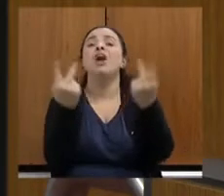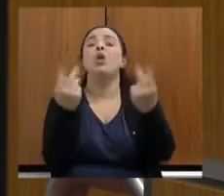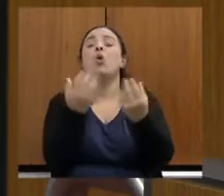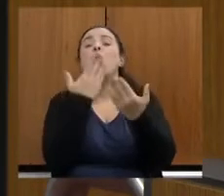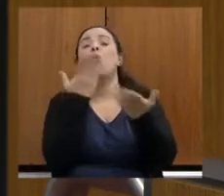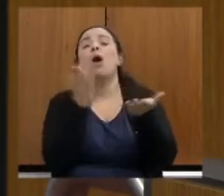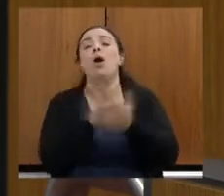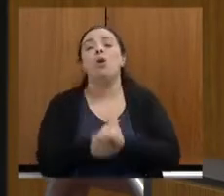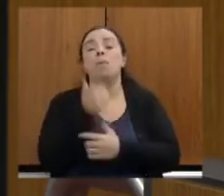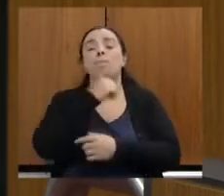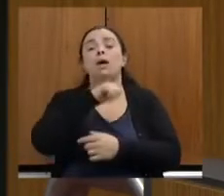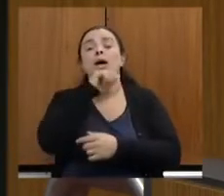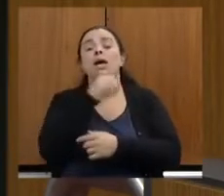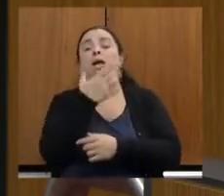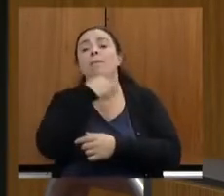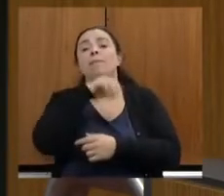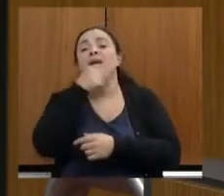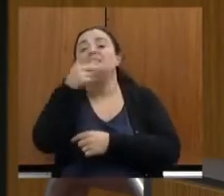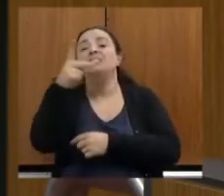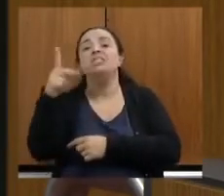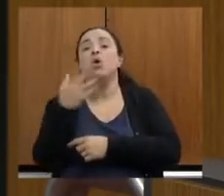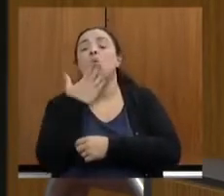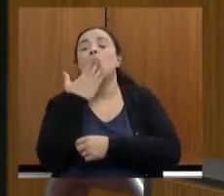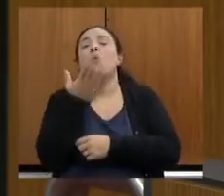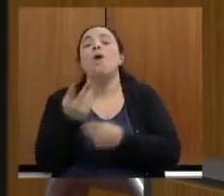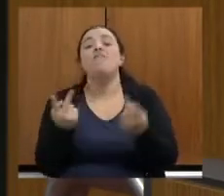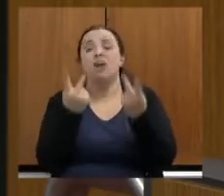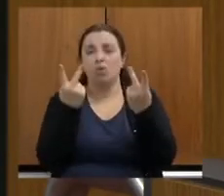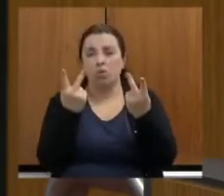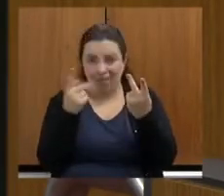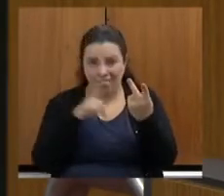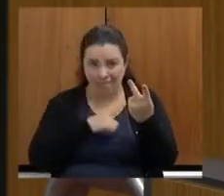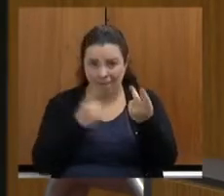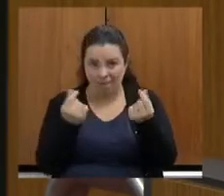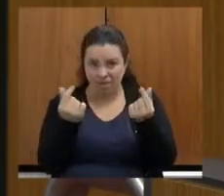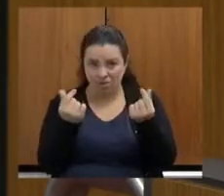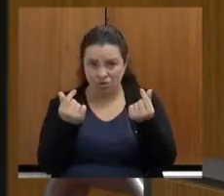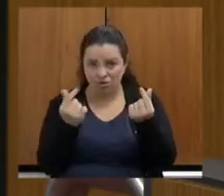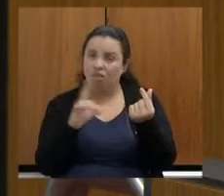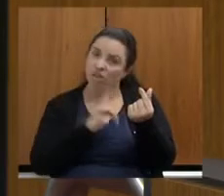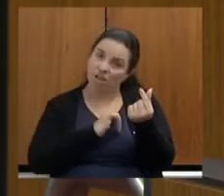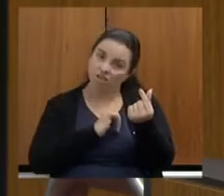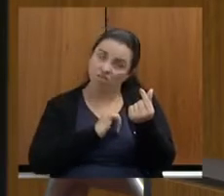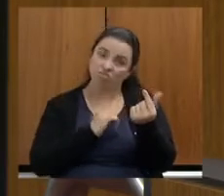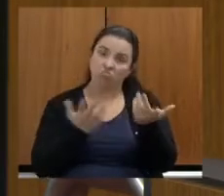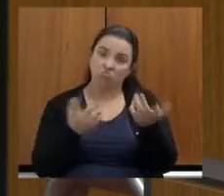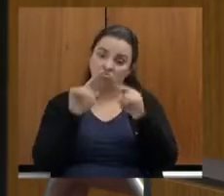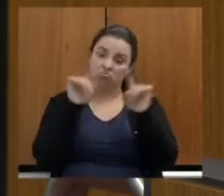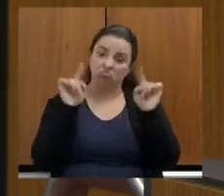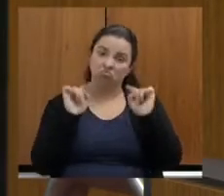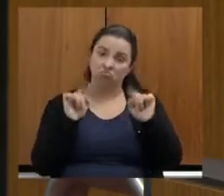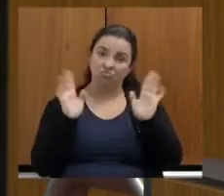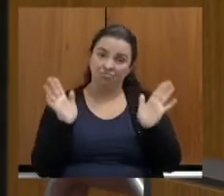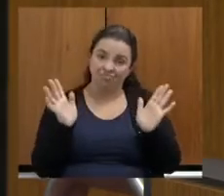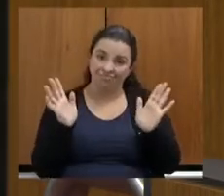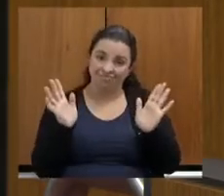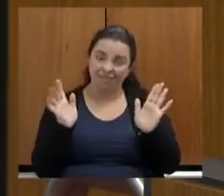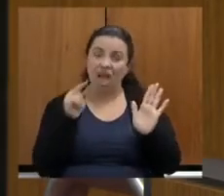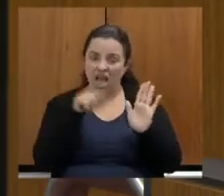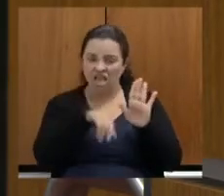mãe a vida do seu pai Hum será que tem preço ou será que esse crime